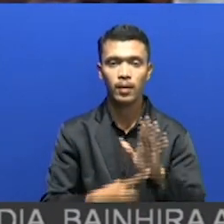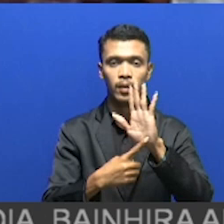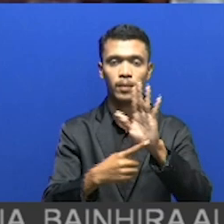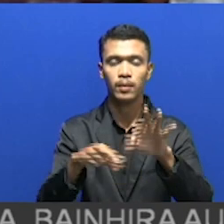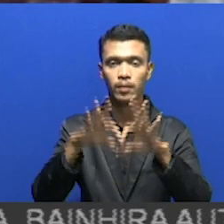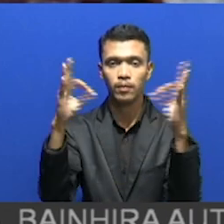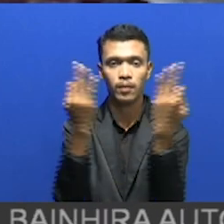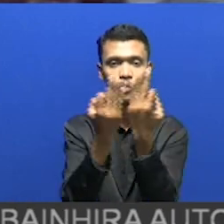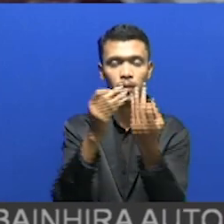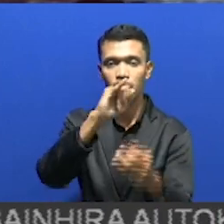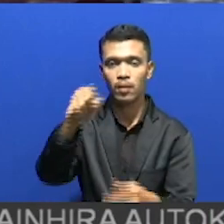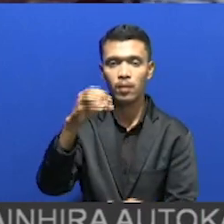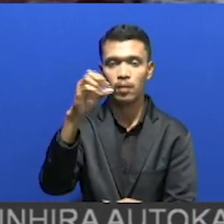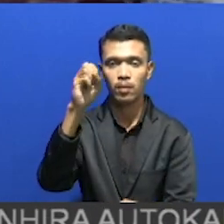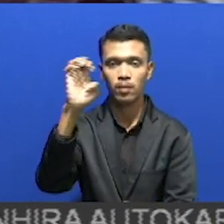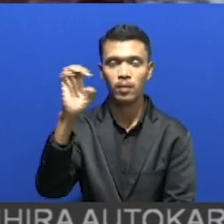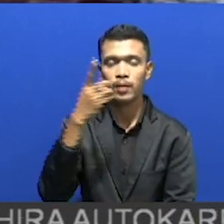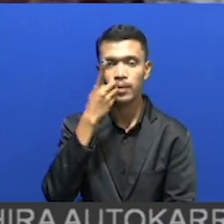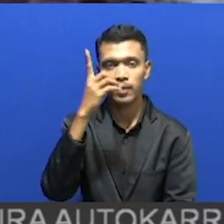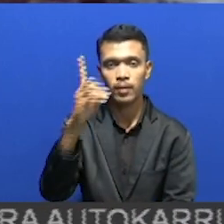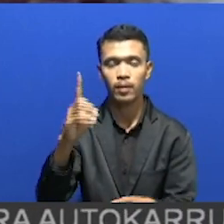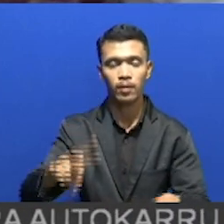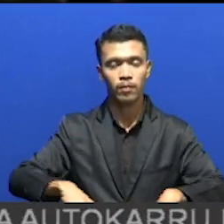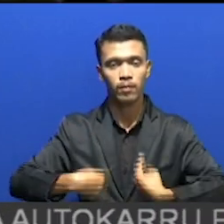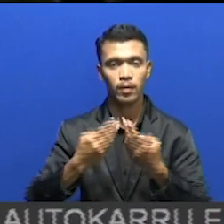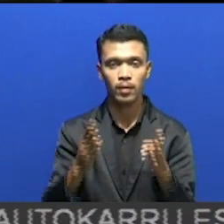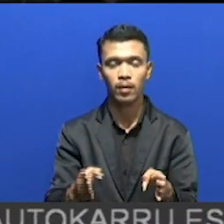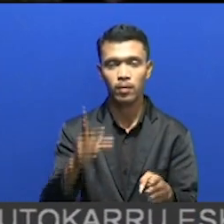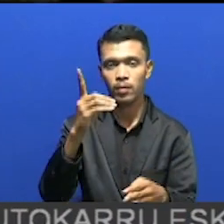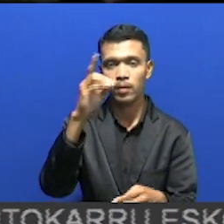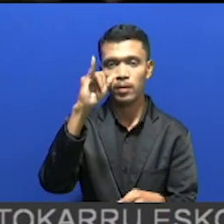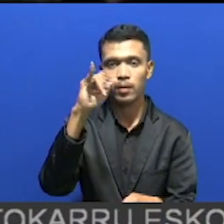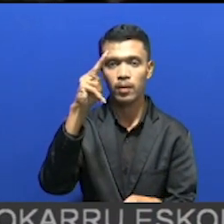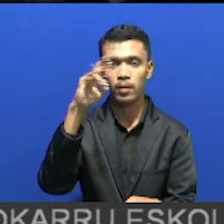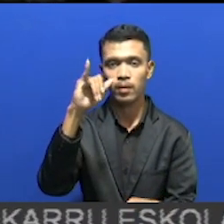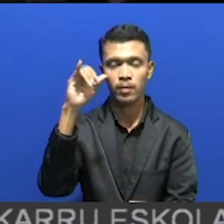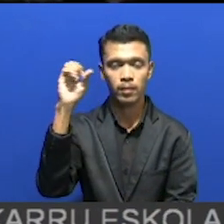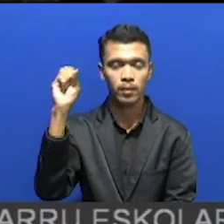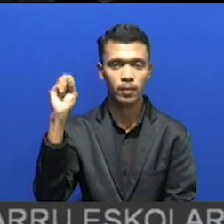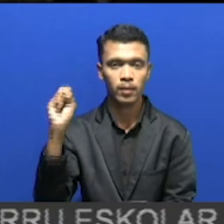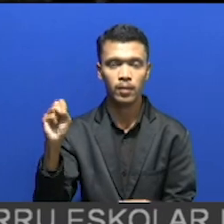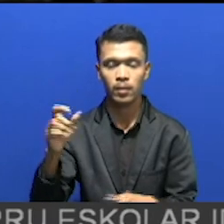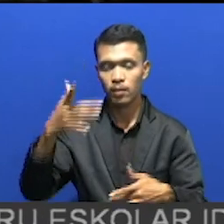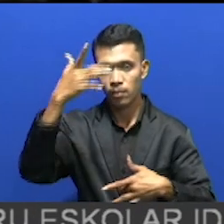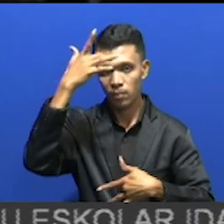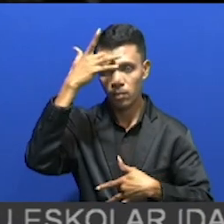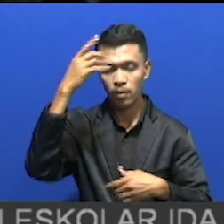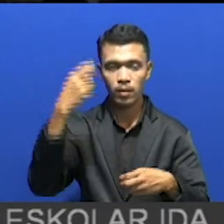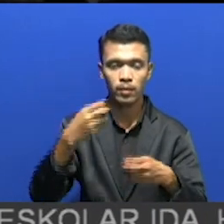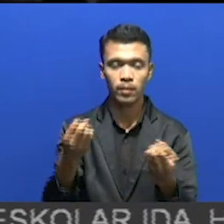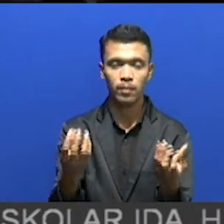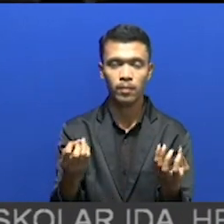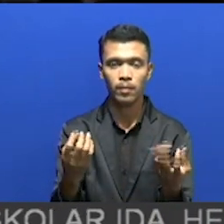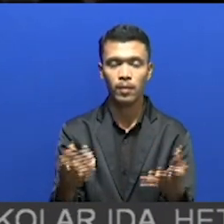Representante família Zuzelia Rosa Moraes Satetem, saudoso Denis Amaro Silveiro, o código do Mikai, sofre moras complicado